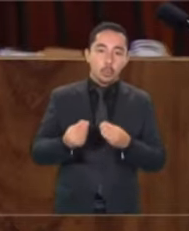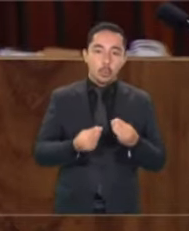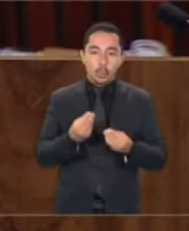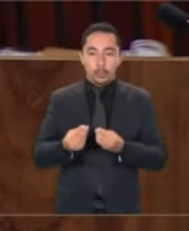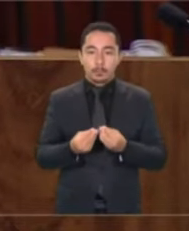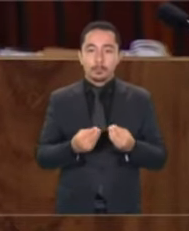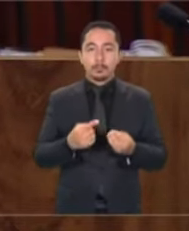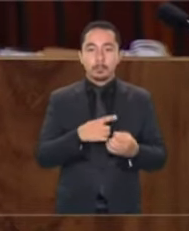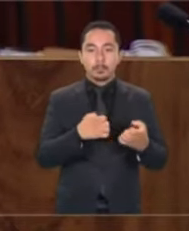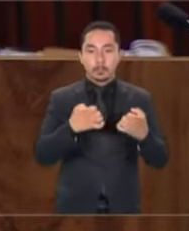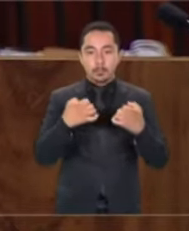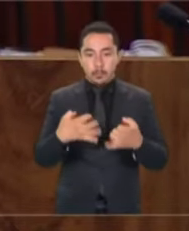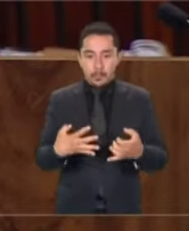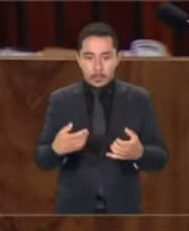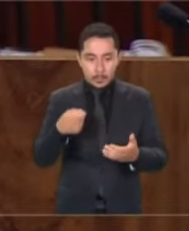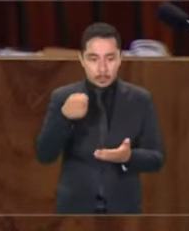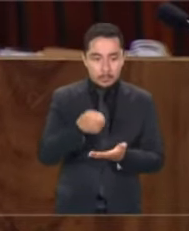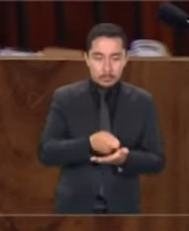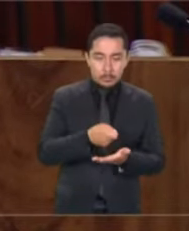se exige que a